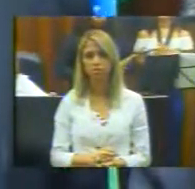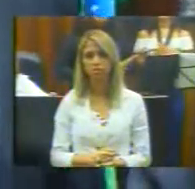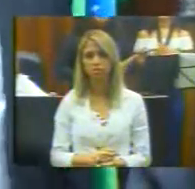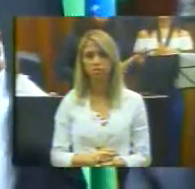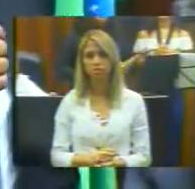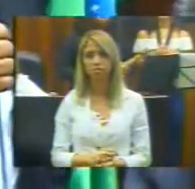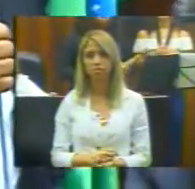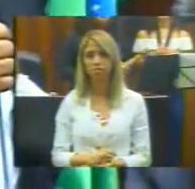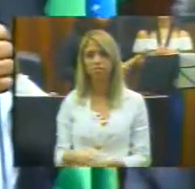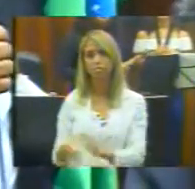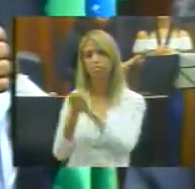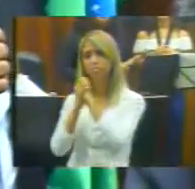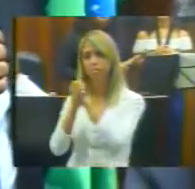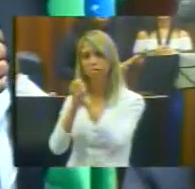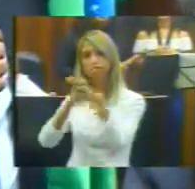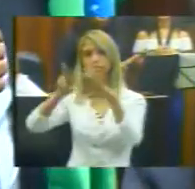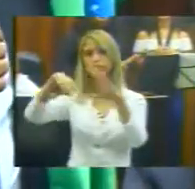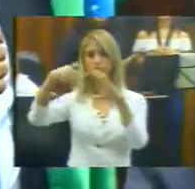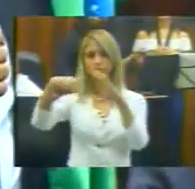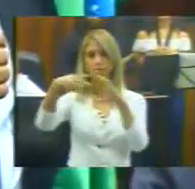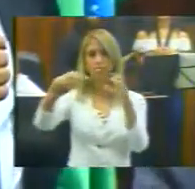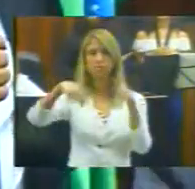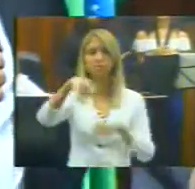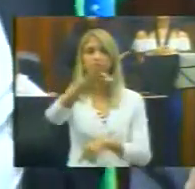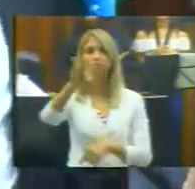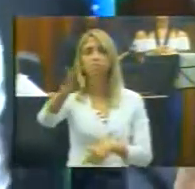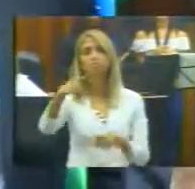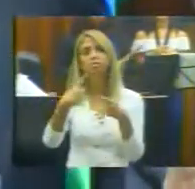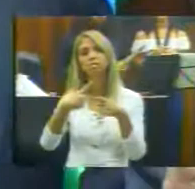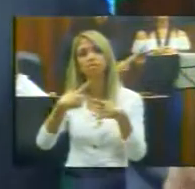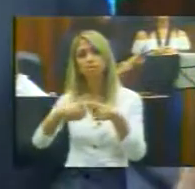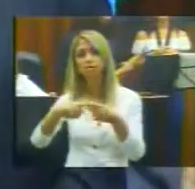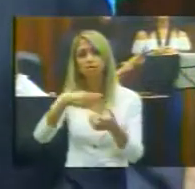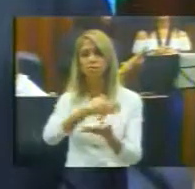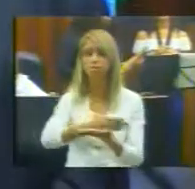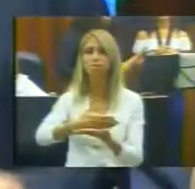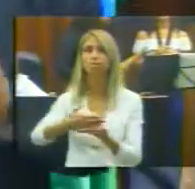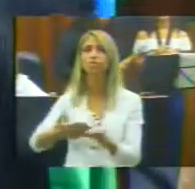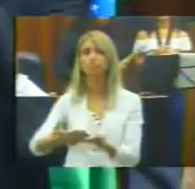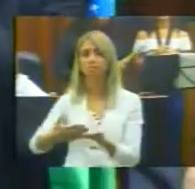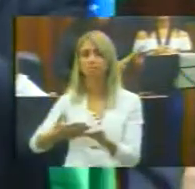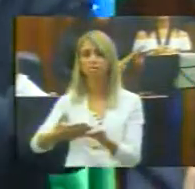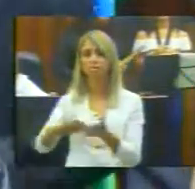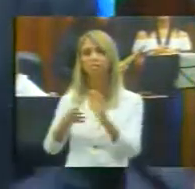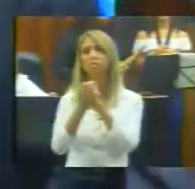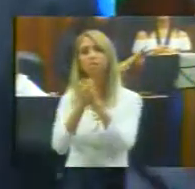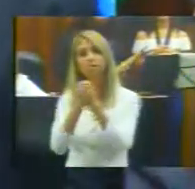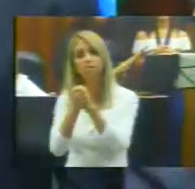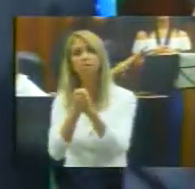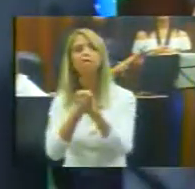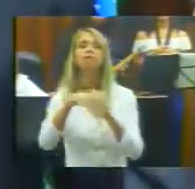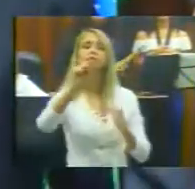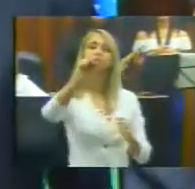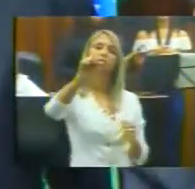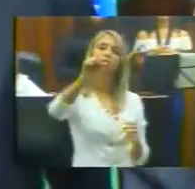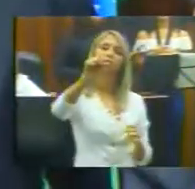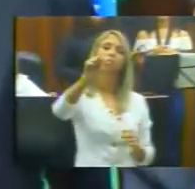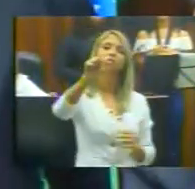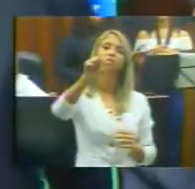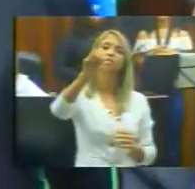cumprimentar a Câmara Municipal de Cabo Frio por essa iniciativa, cumprimentar a Sara, que foi